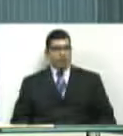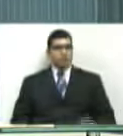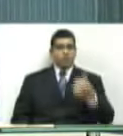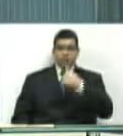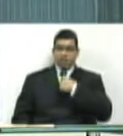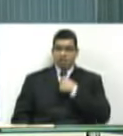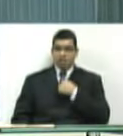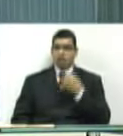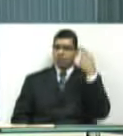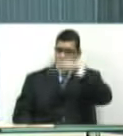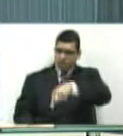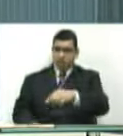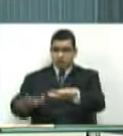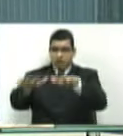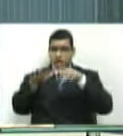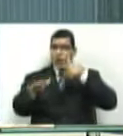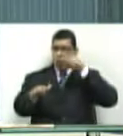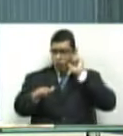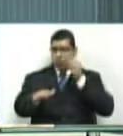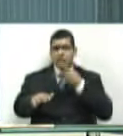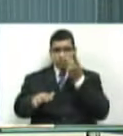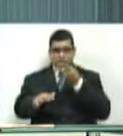Eu vim a esta tribuna